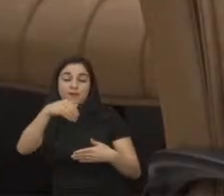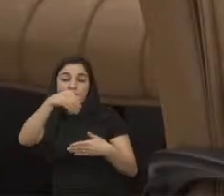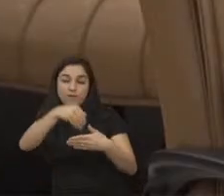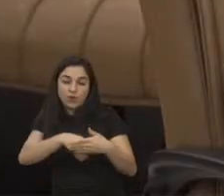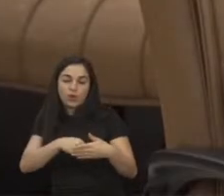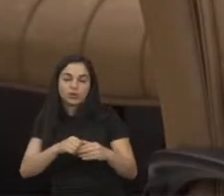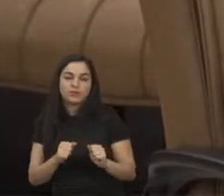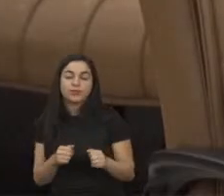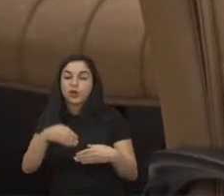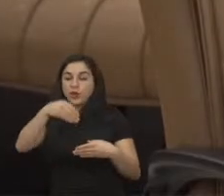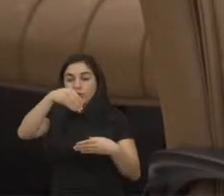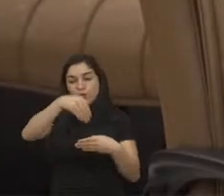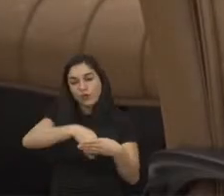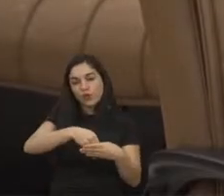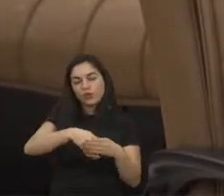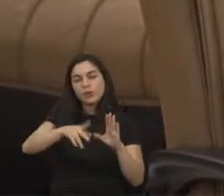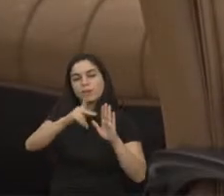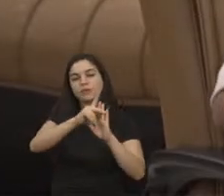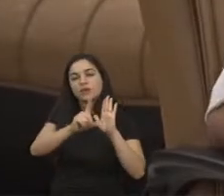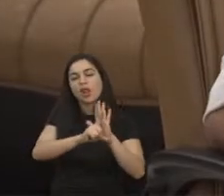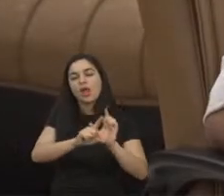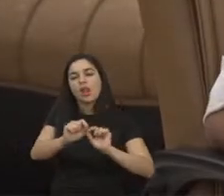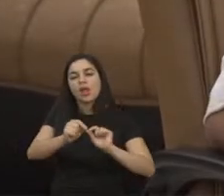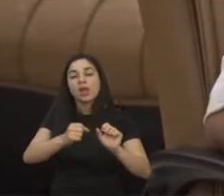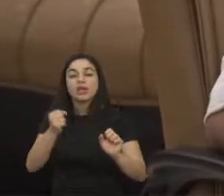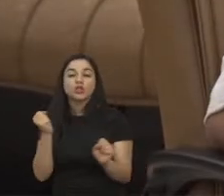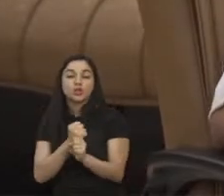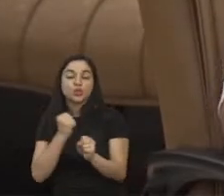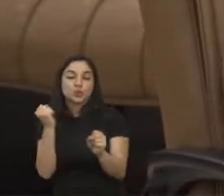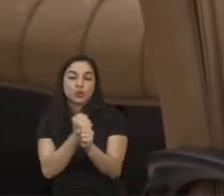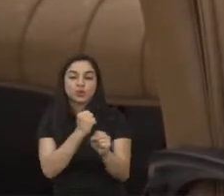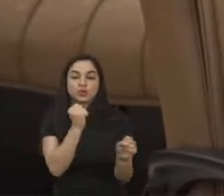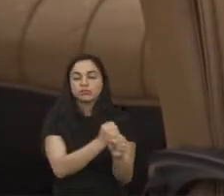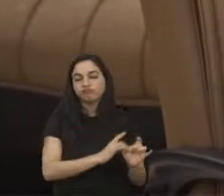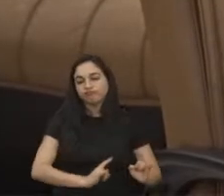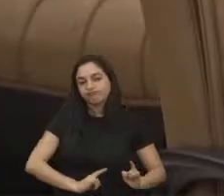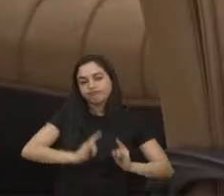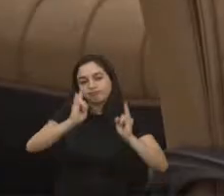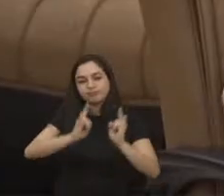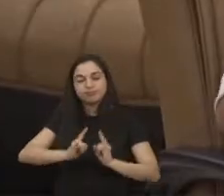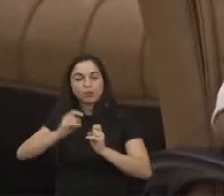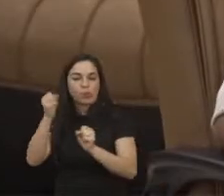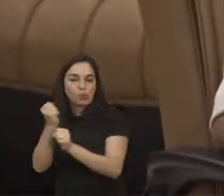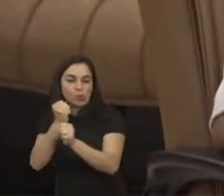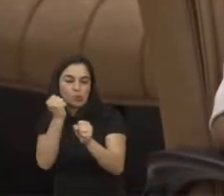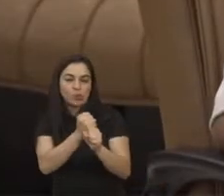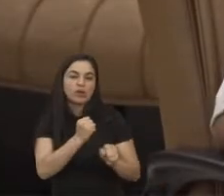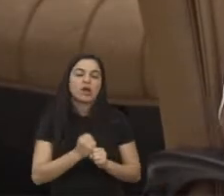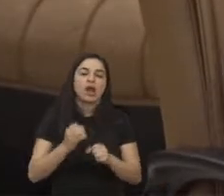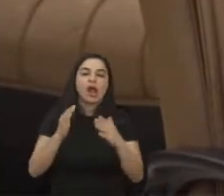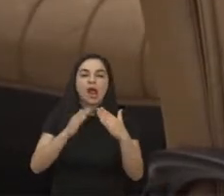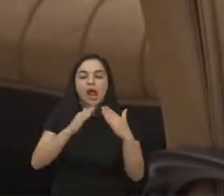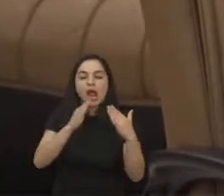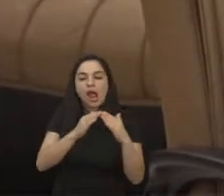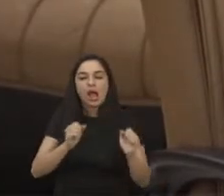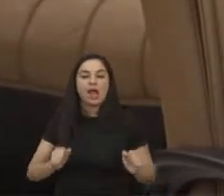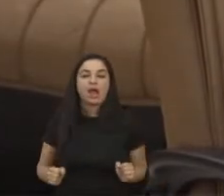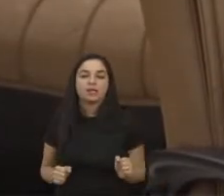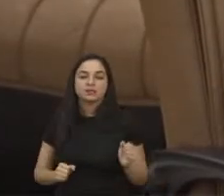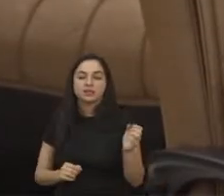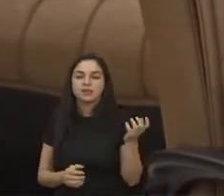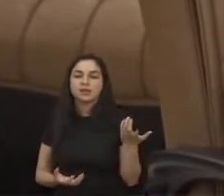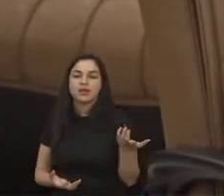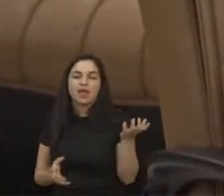projetos sobre construção civil, sobre desburocratização de empreendimentos imobiliários, sobre